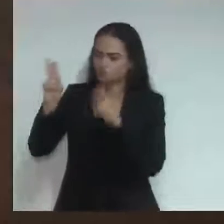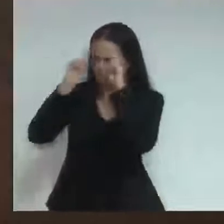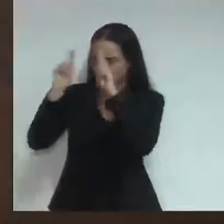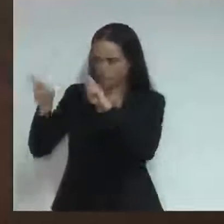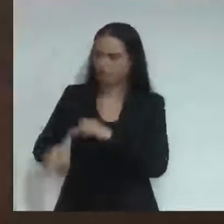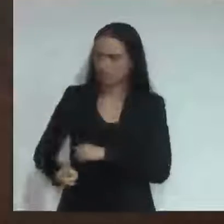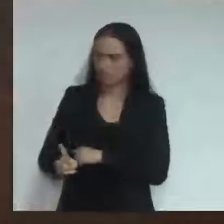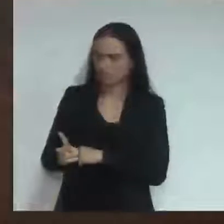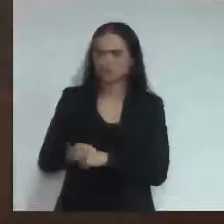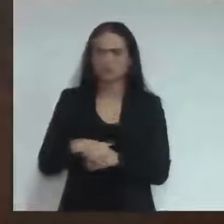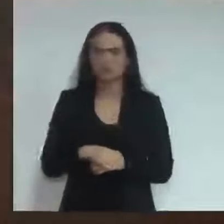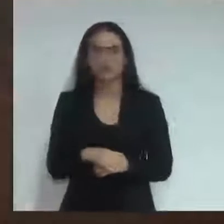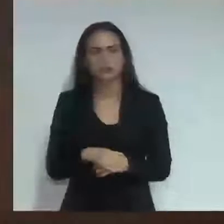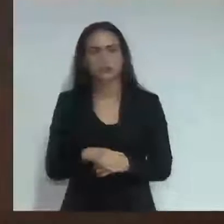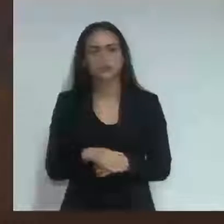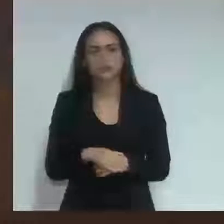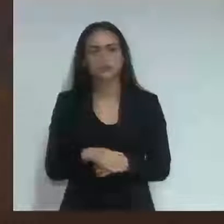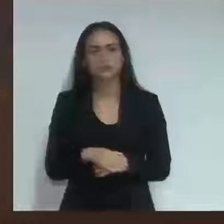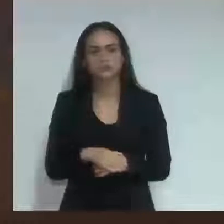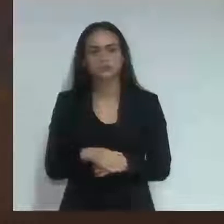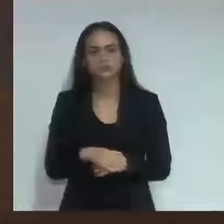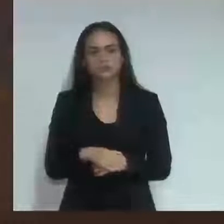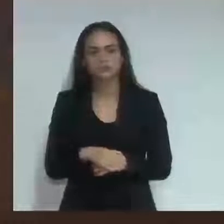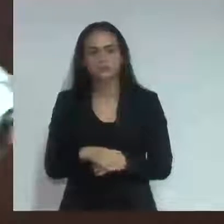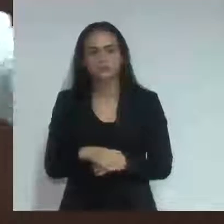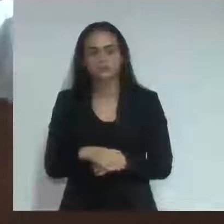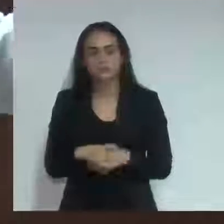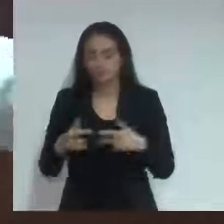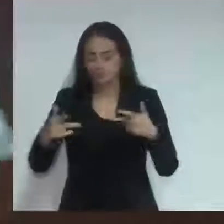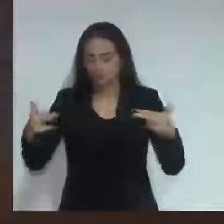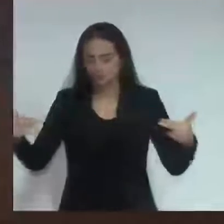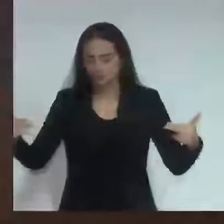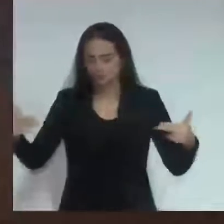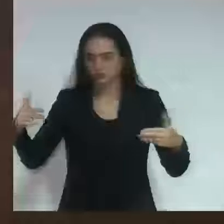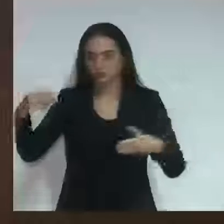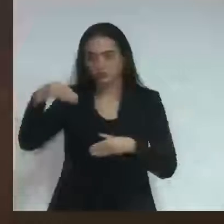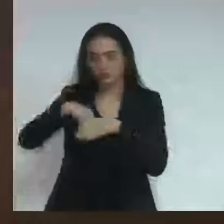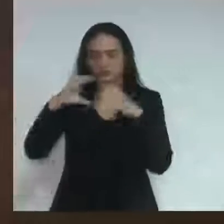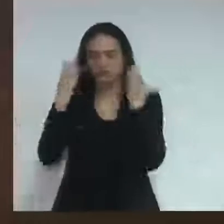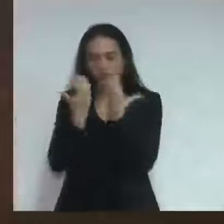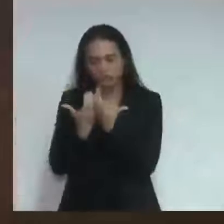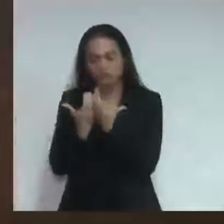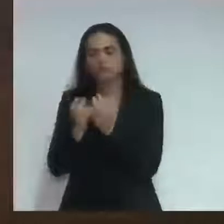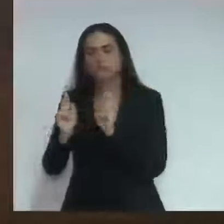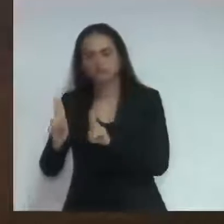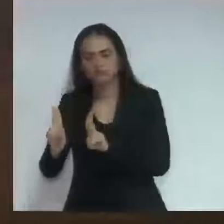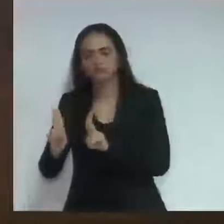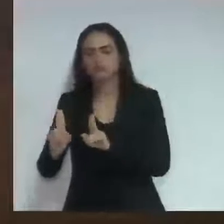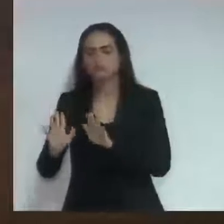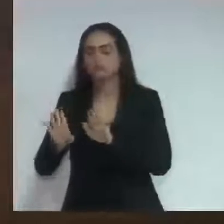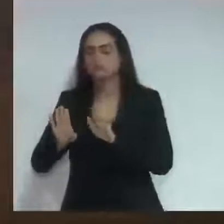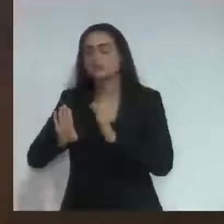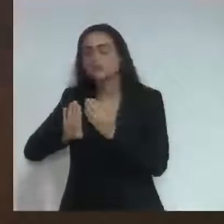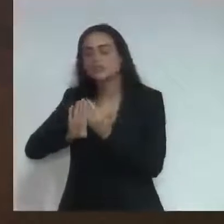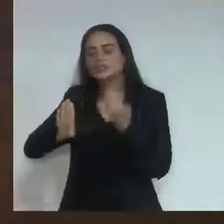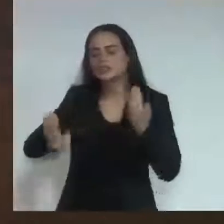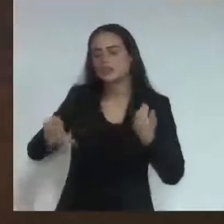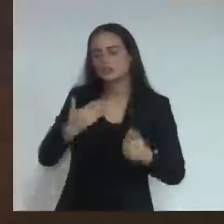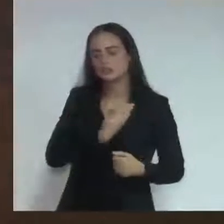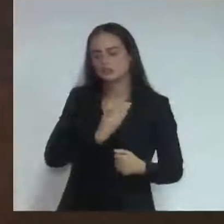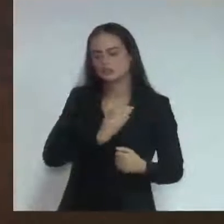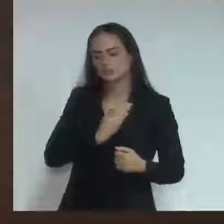Excelência. Aqui, para mim, as coisas ficam aqui. Para lá, a vida pessoal caminha. Mas jamais vou